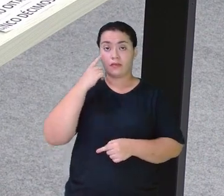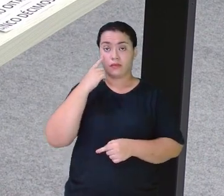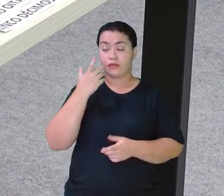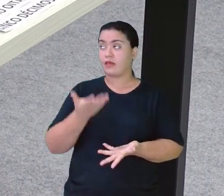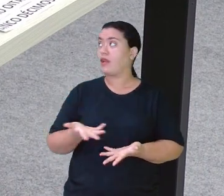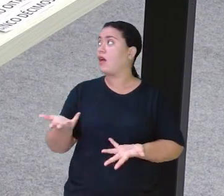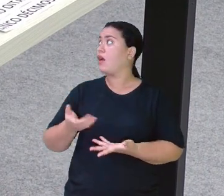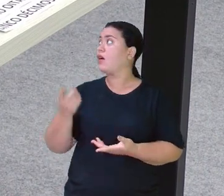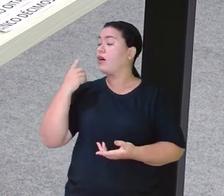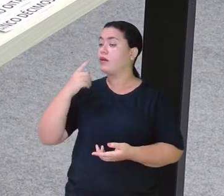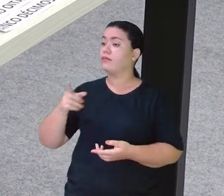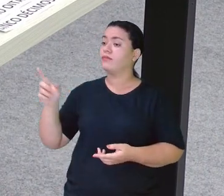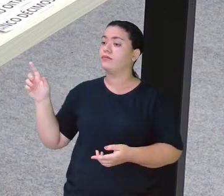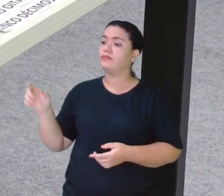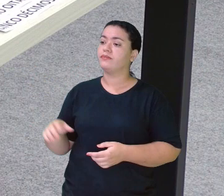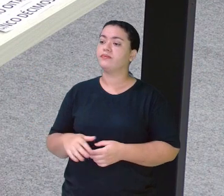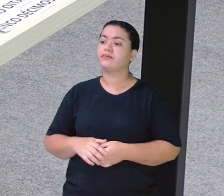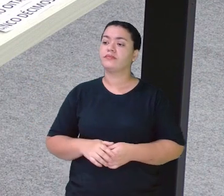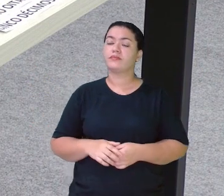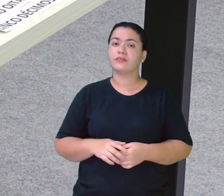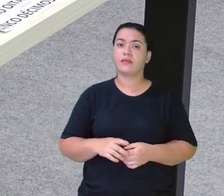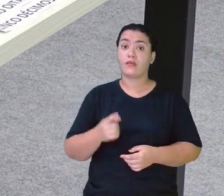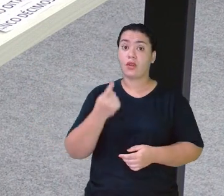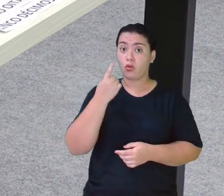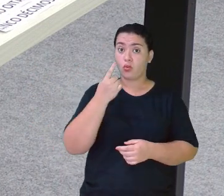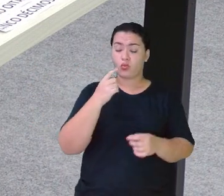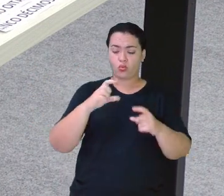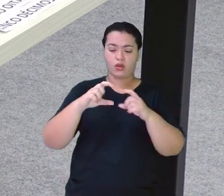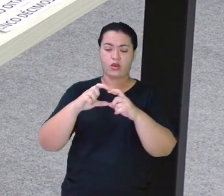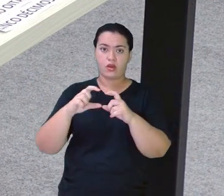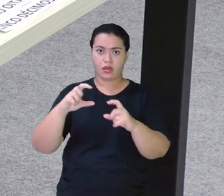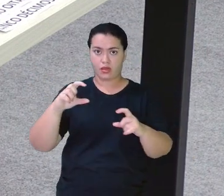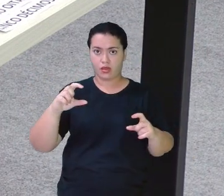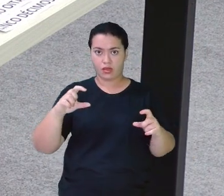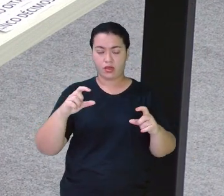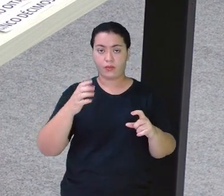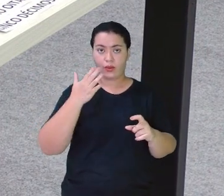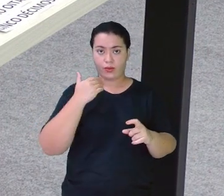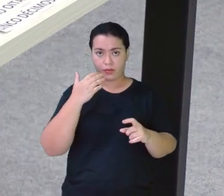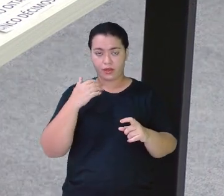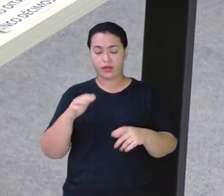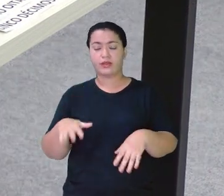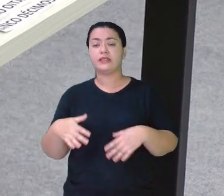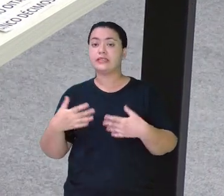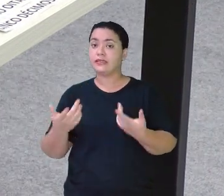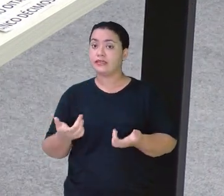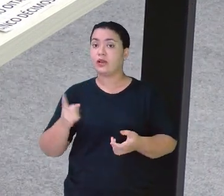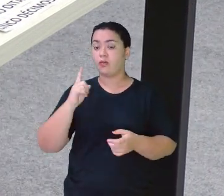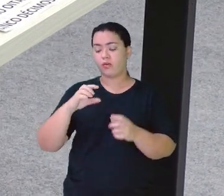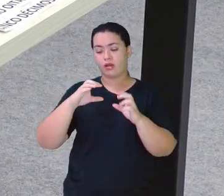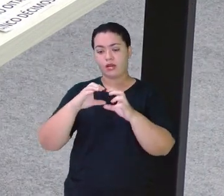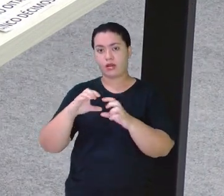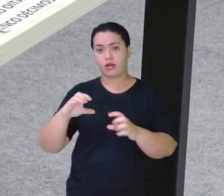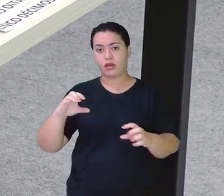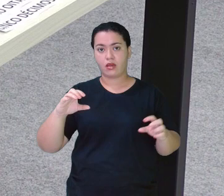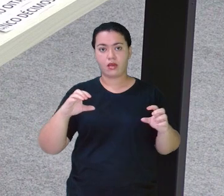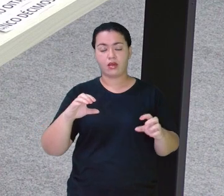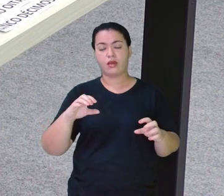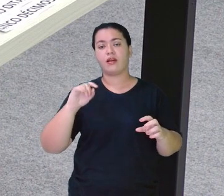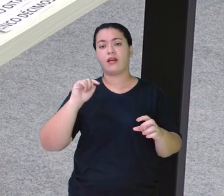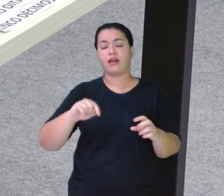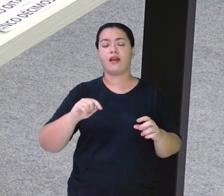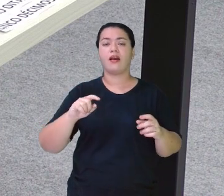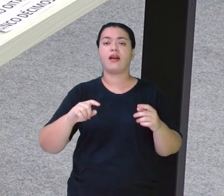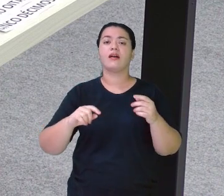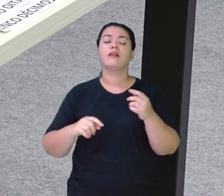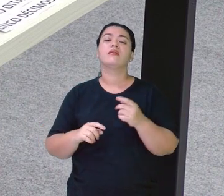viram ali na receita, e eu não tirei uma parte, por exemplo, para comer. Essa parte que eu tirei para